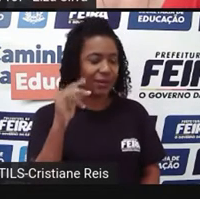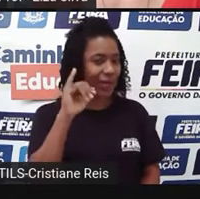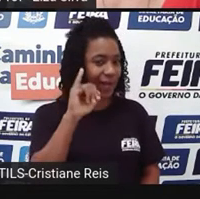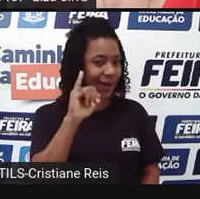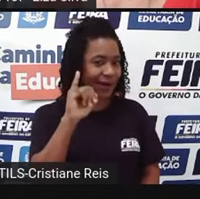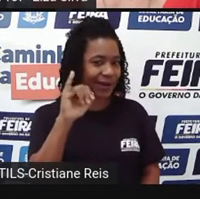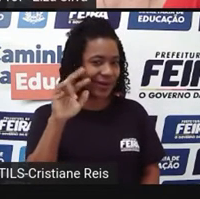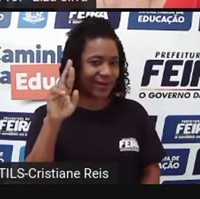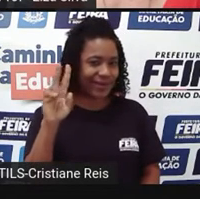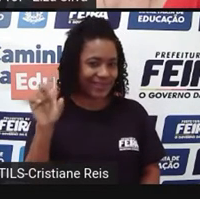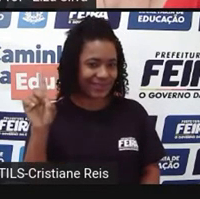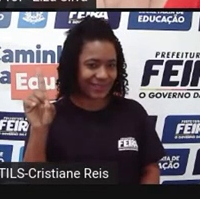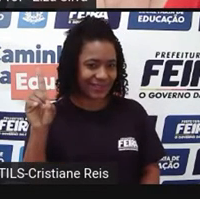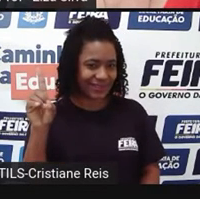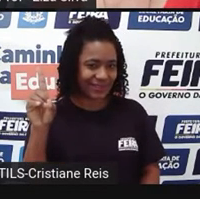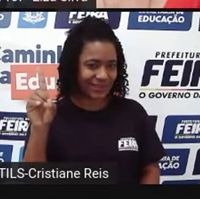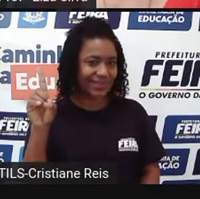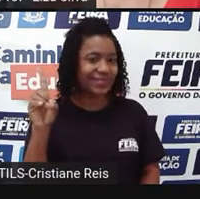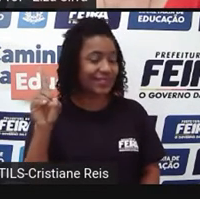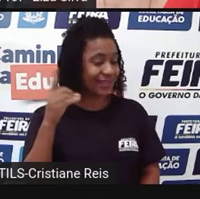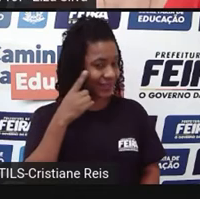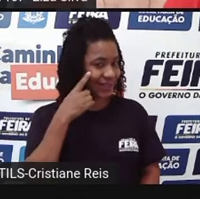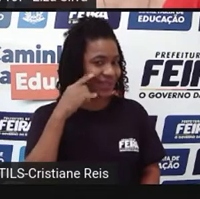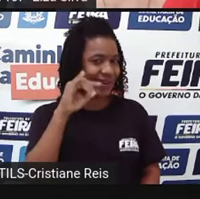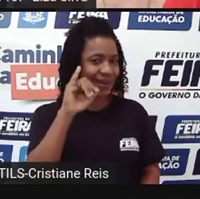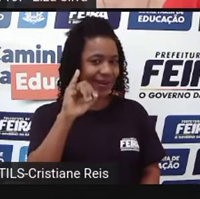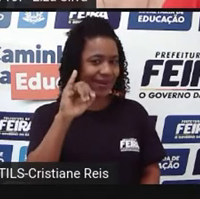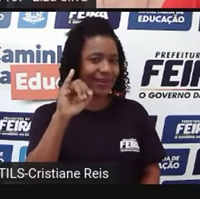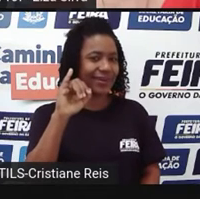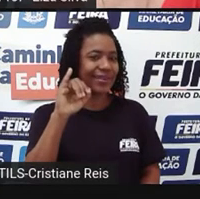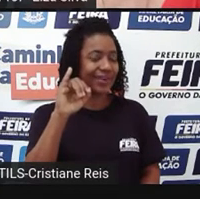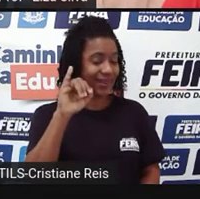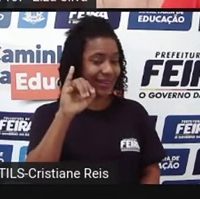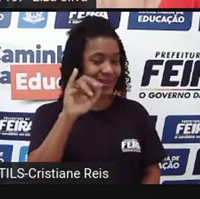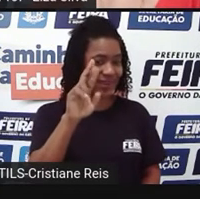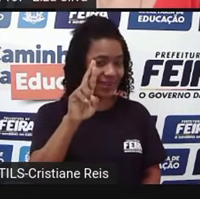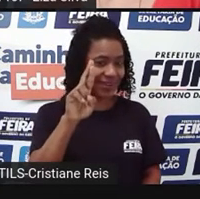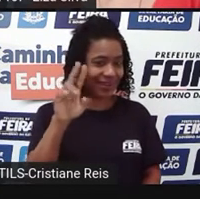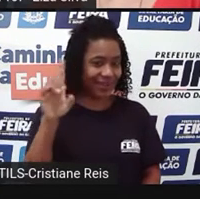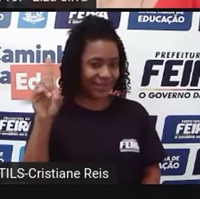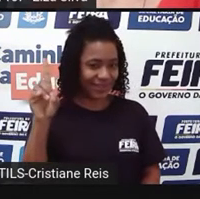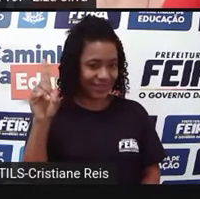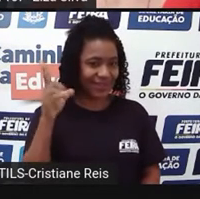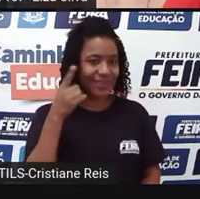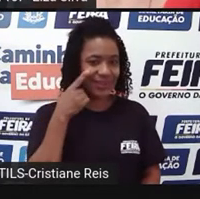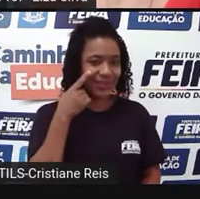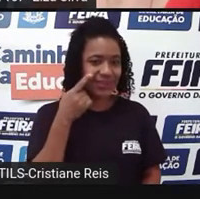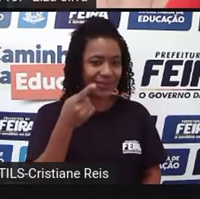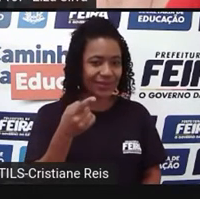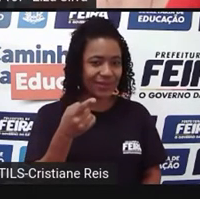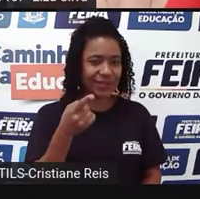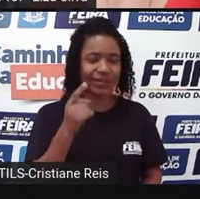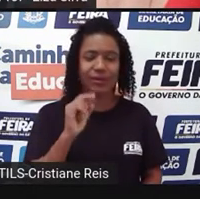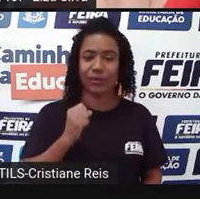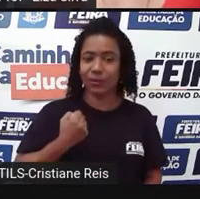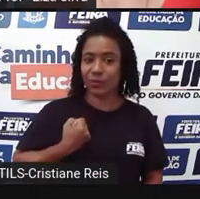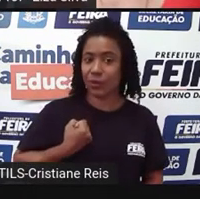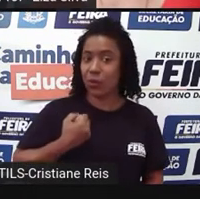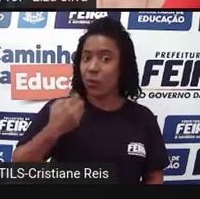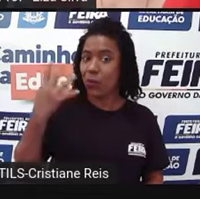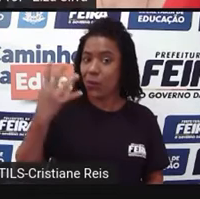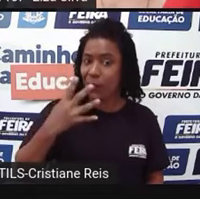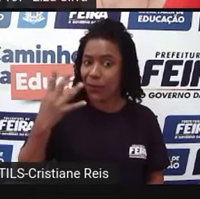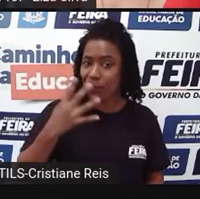Adi olha aqui Alecrim em cima ord RD a partir do número 4